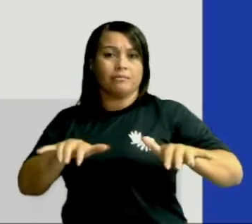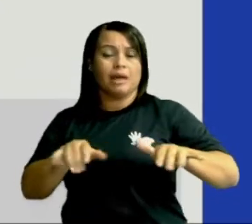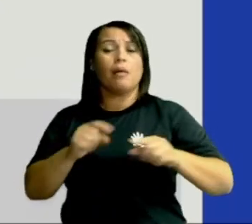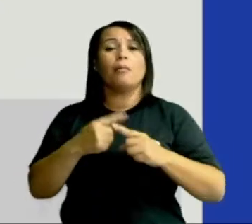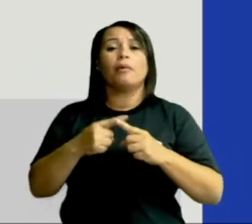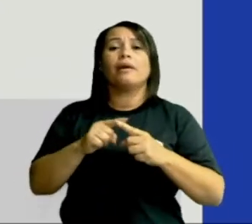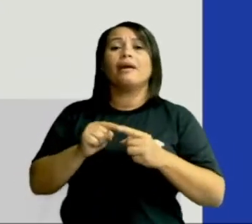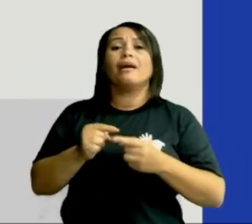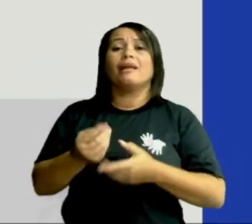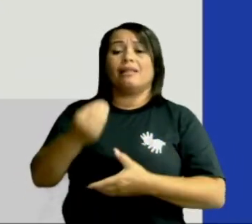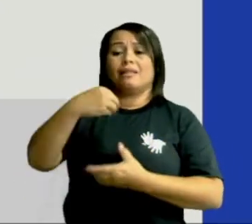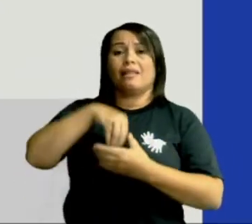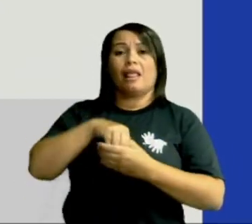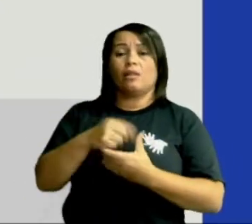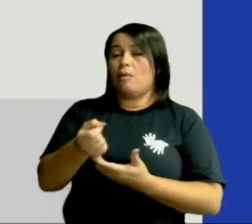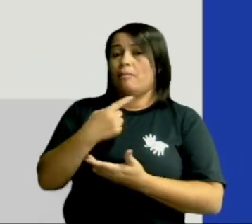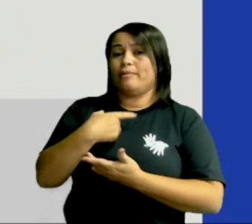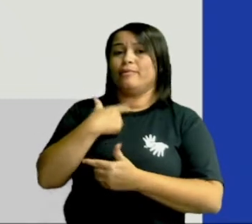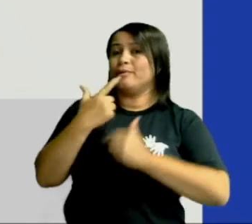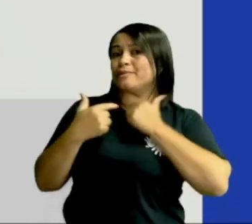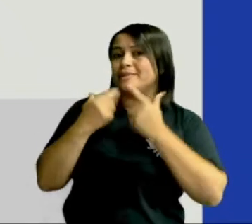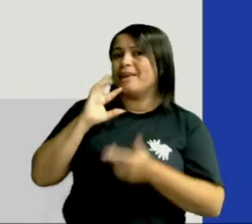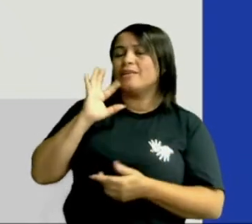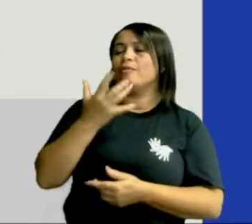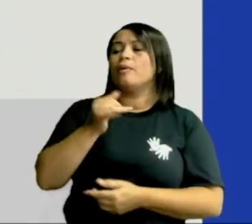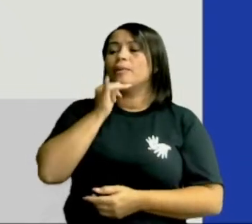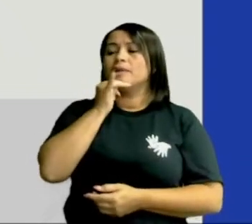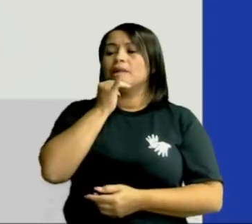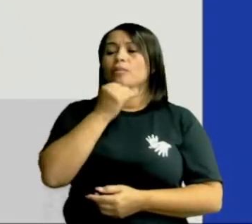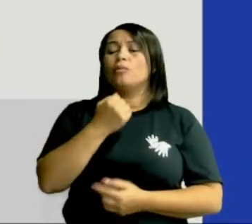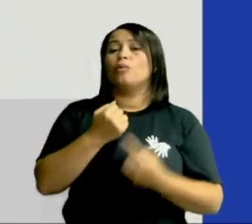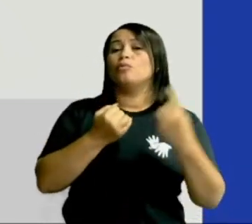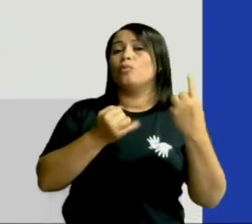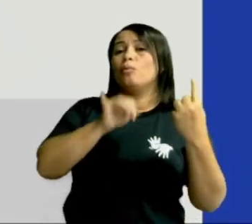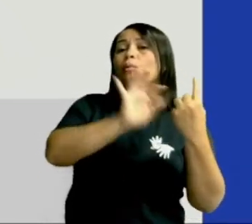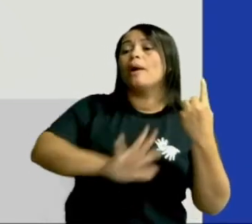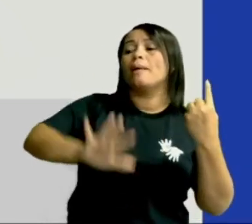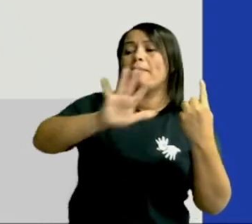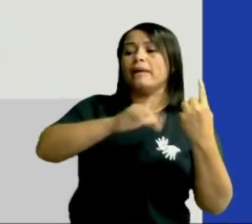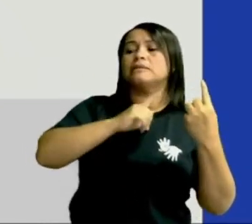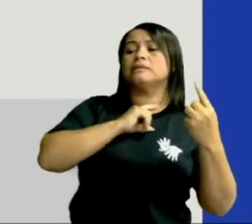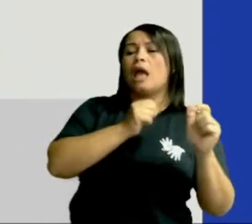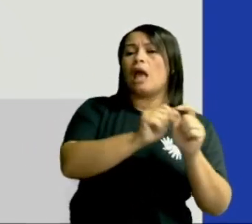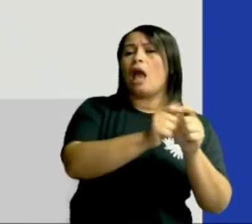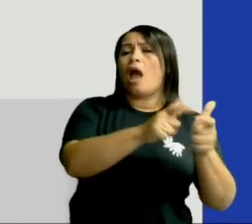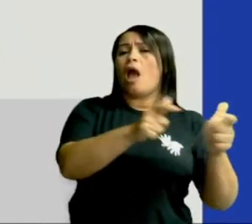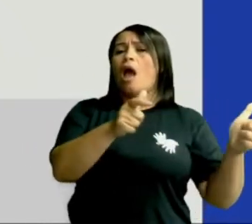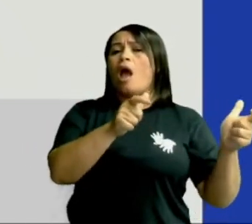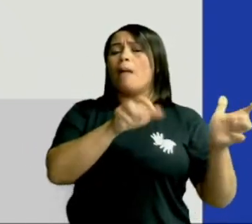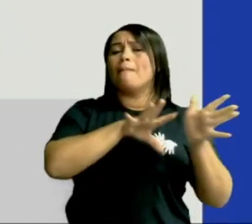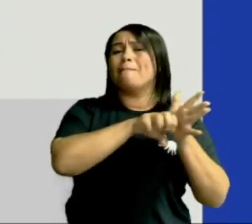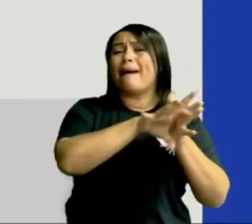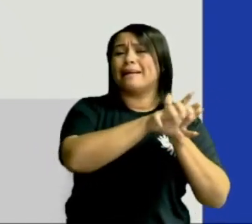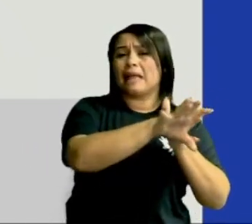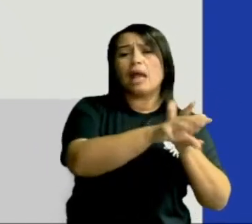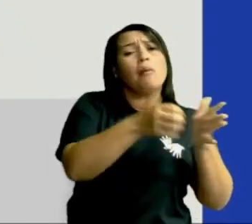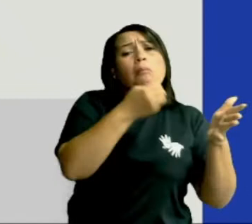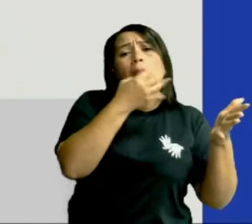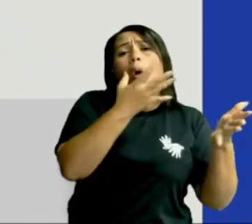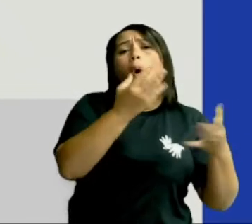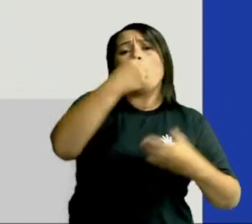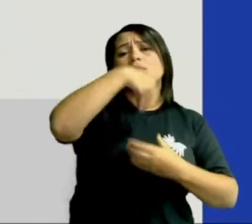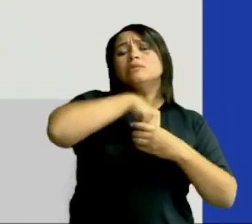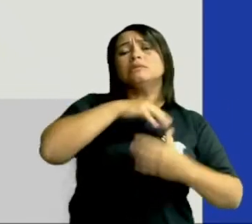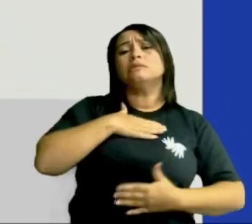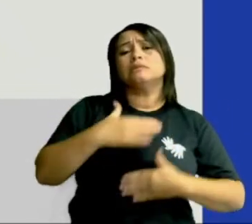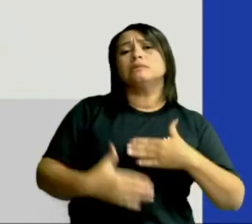antibióticos. Por exemplo, aqui no quadro 1, existe um elevado número de bactérias, incluindo bactérias boas, nossos